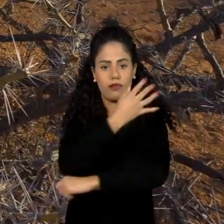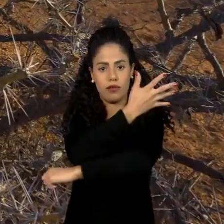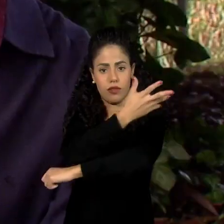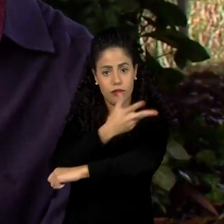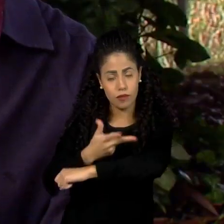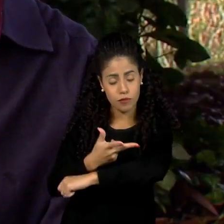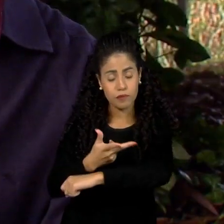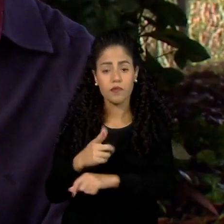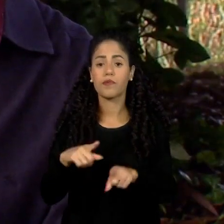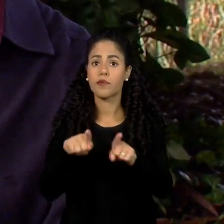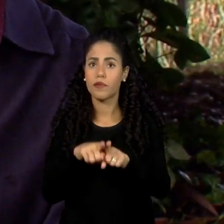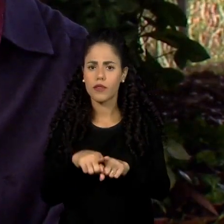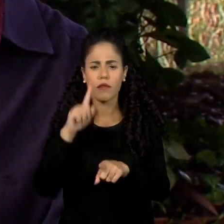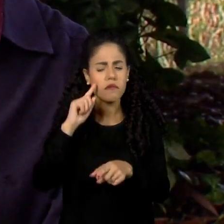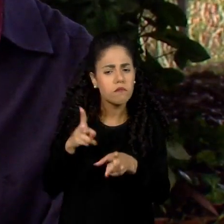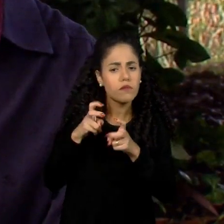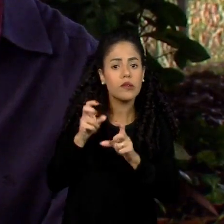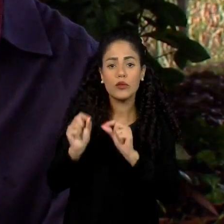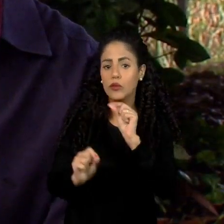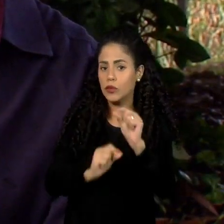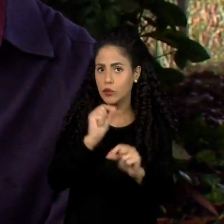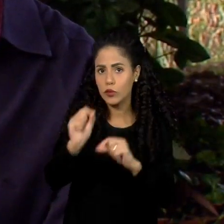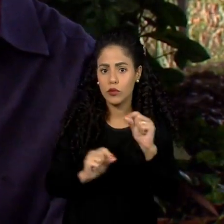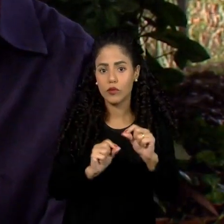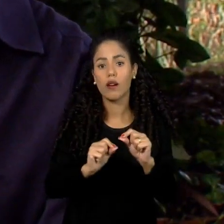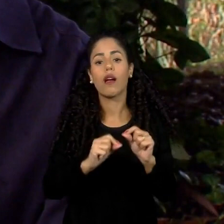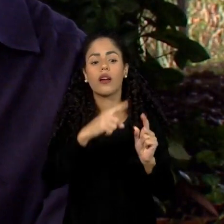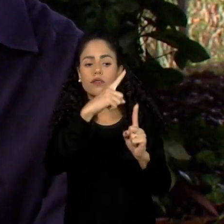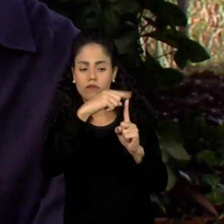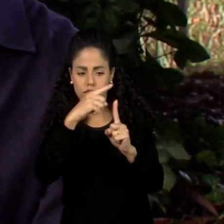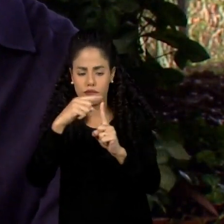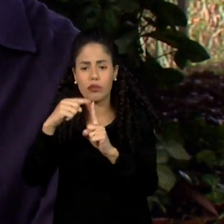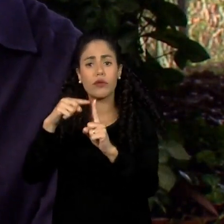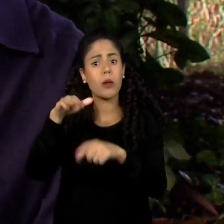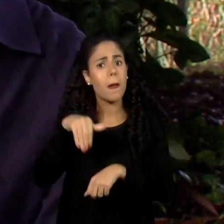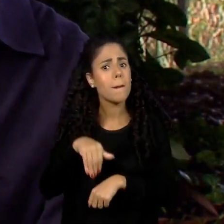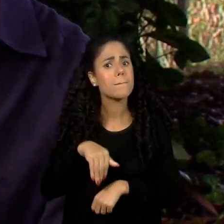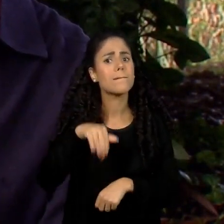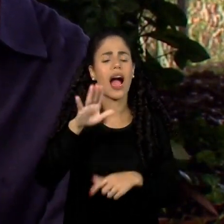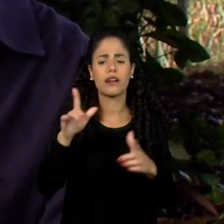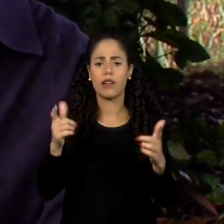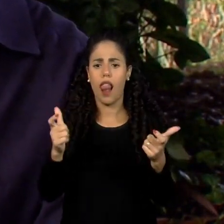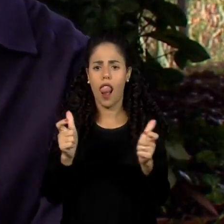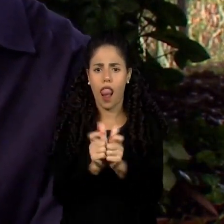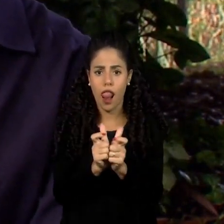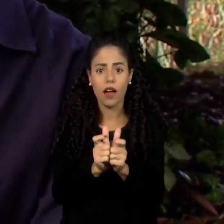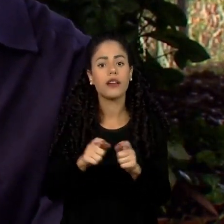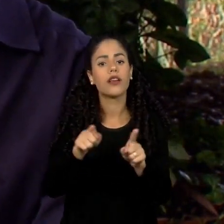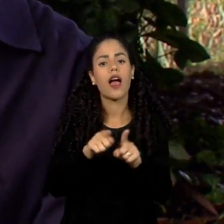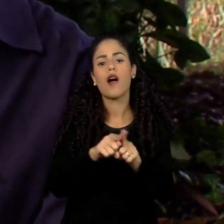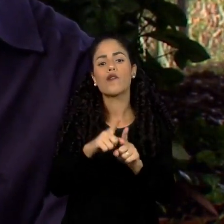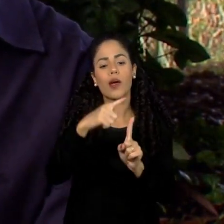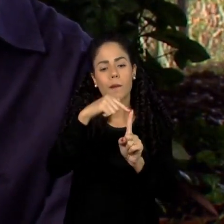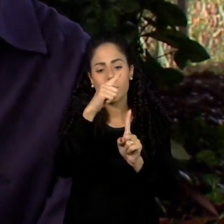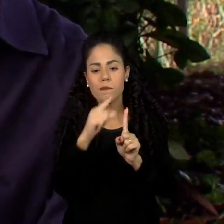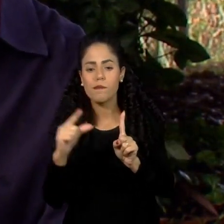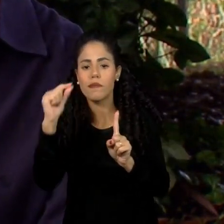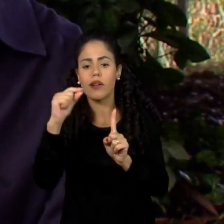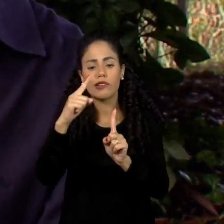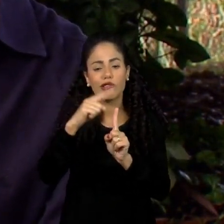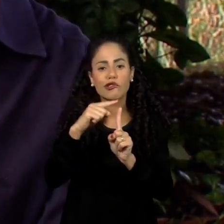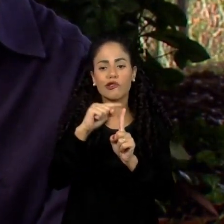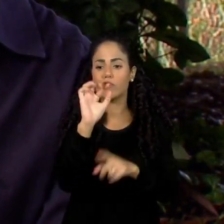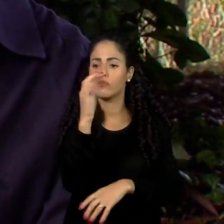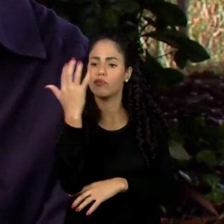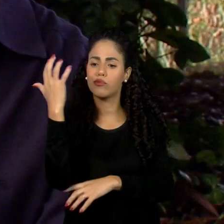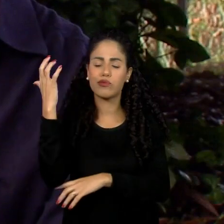fim, a gente percebeu que entre as espécies mais afetadas estão plantas arbóreas, enquanto que as